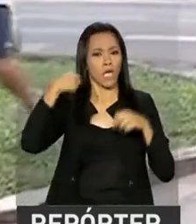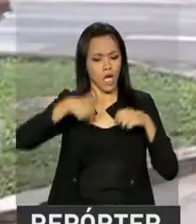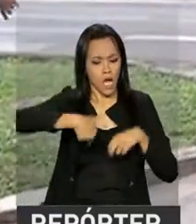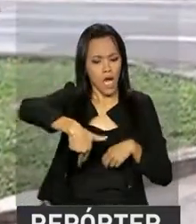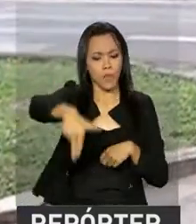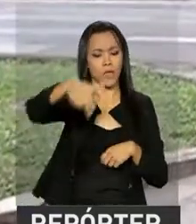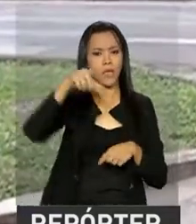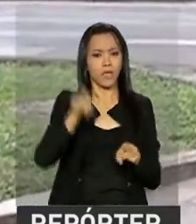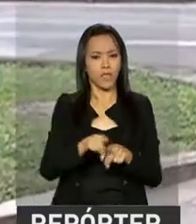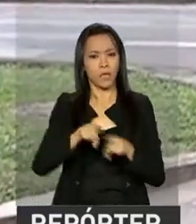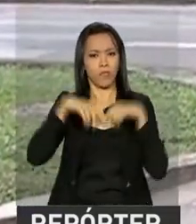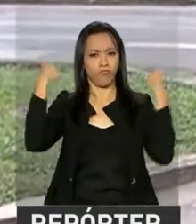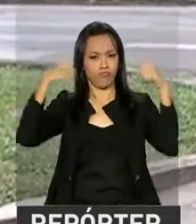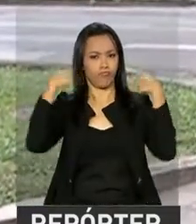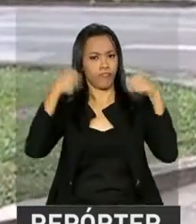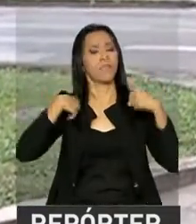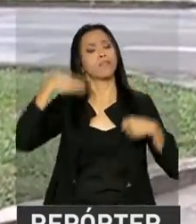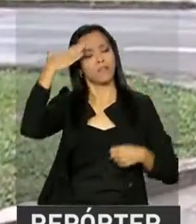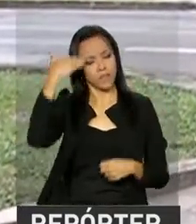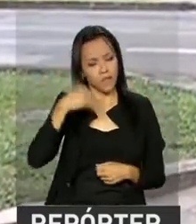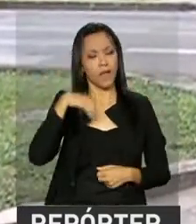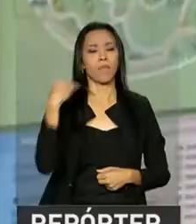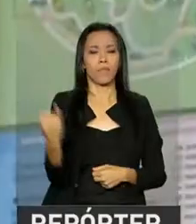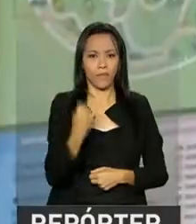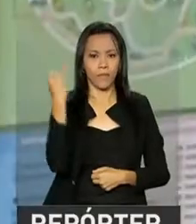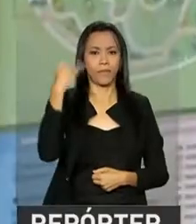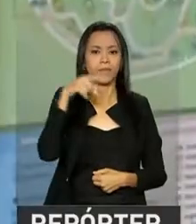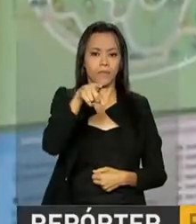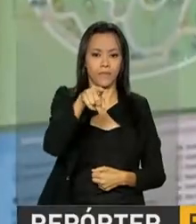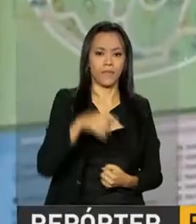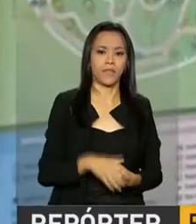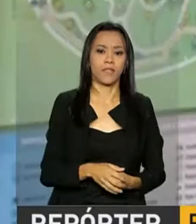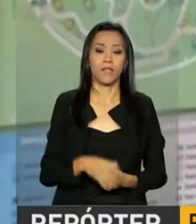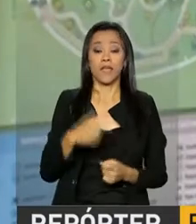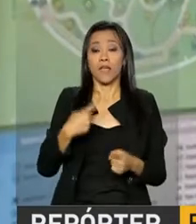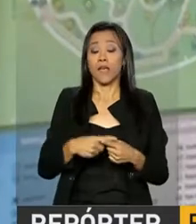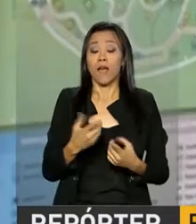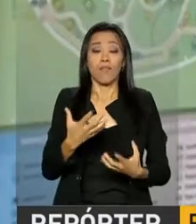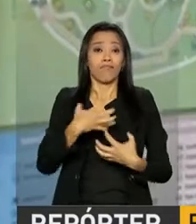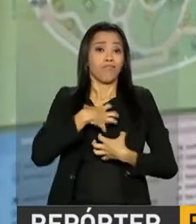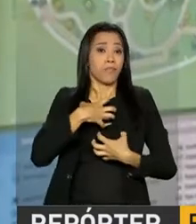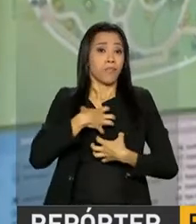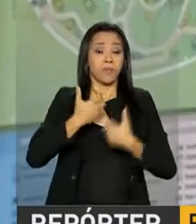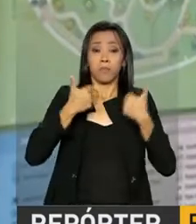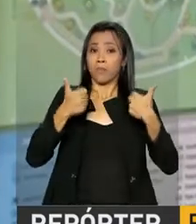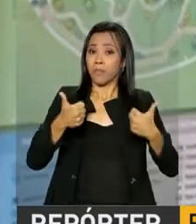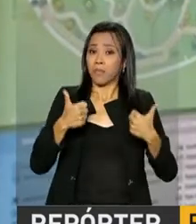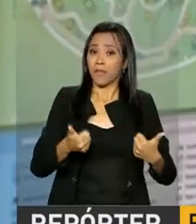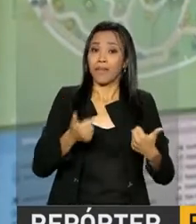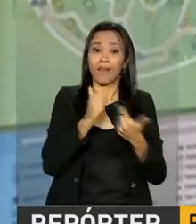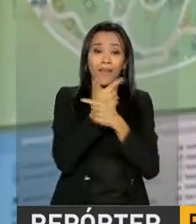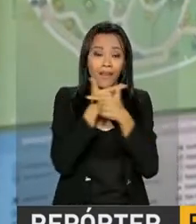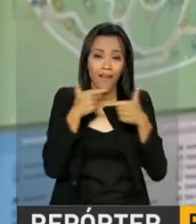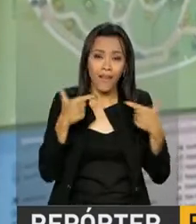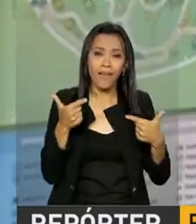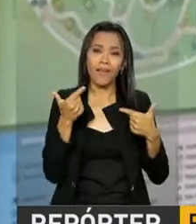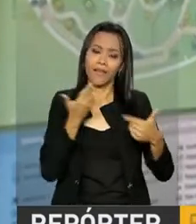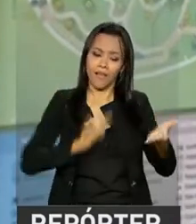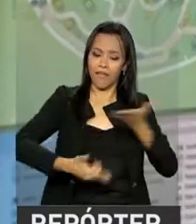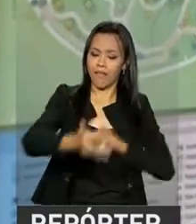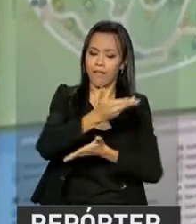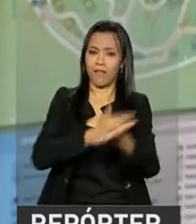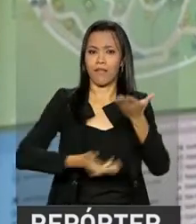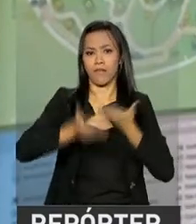diariamente que sabe bem a importância disso o meu amor no meu bom estar no no relacionamento com as pessoas